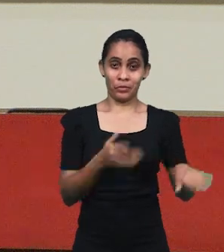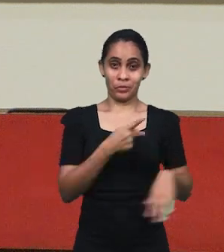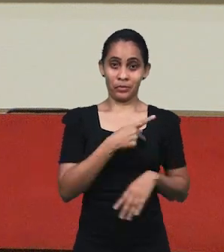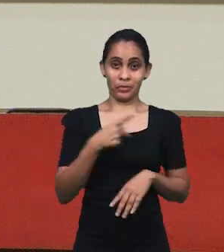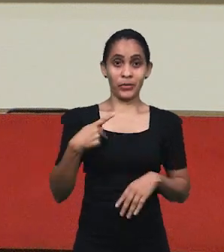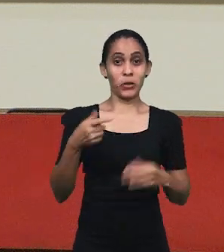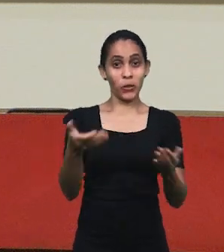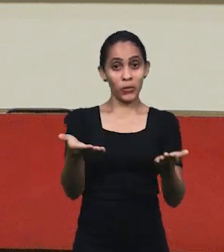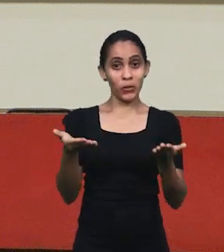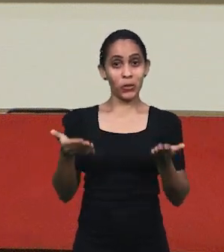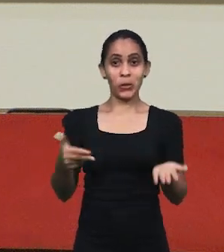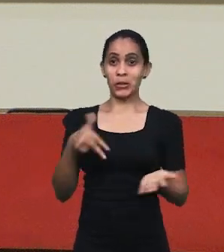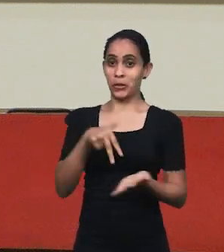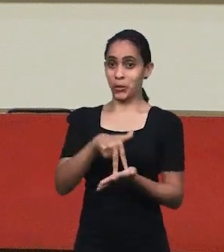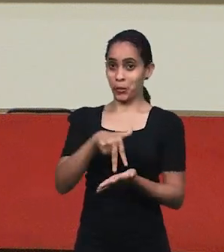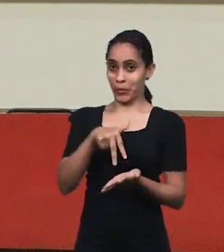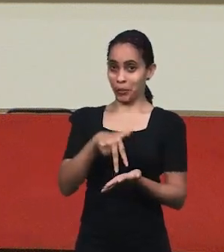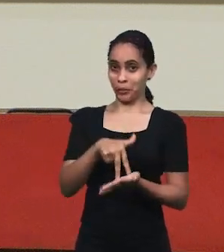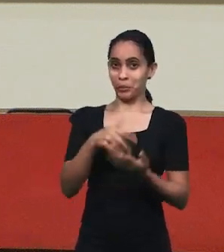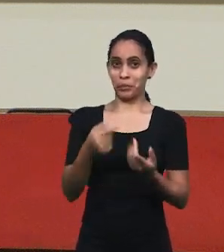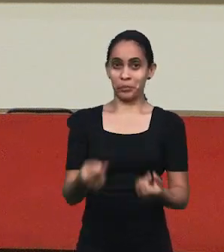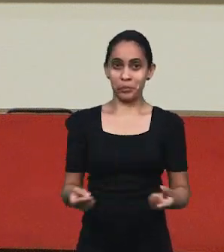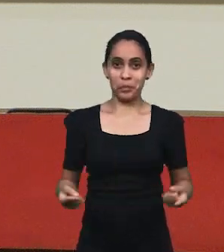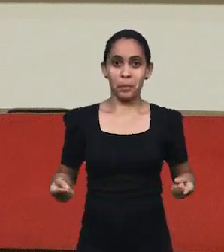Convidar a todos a estarmos de pé.